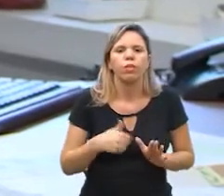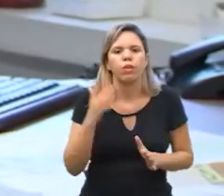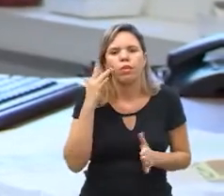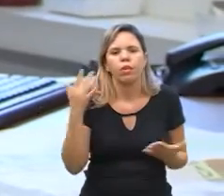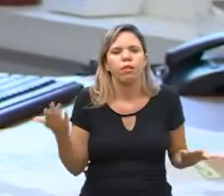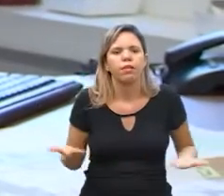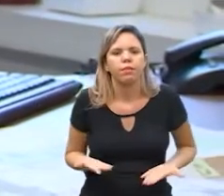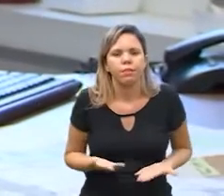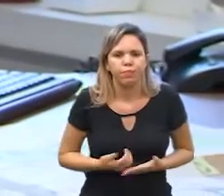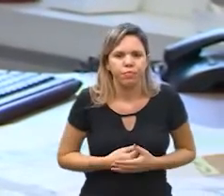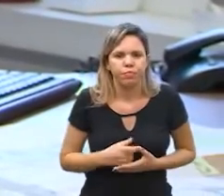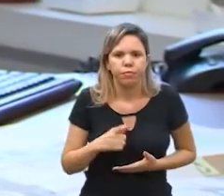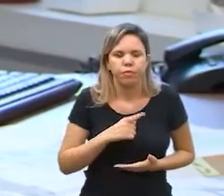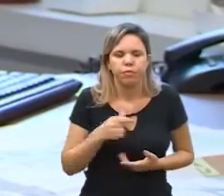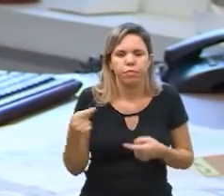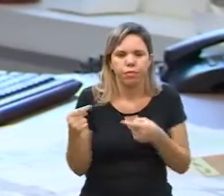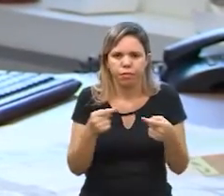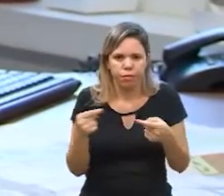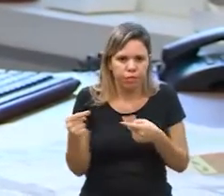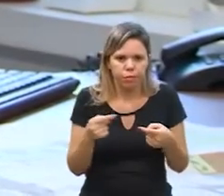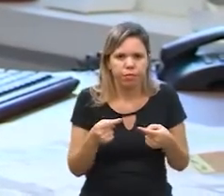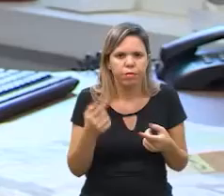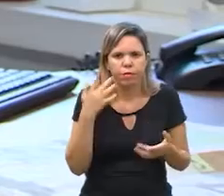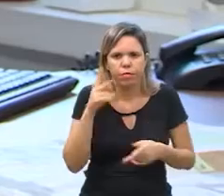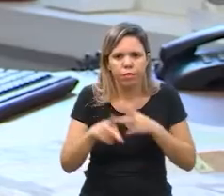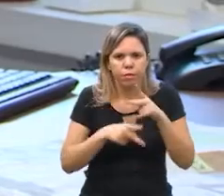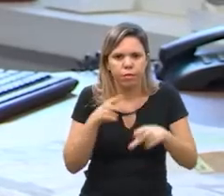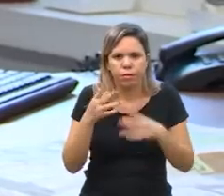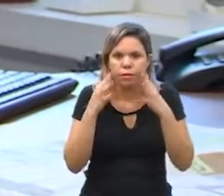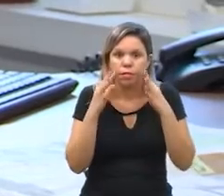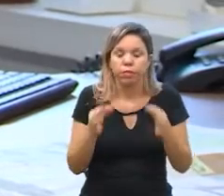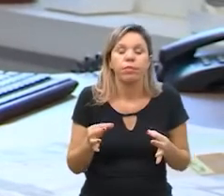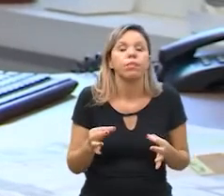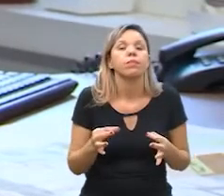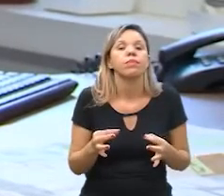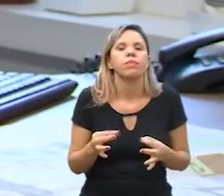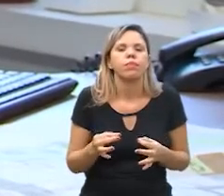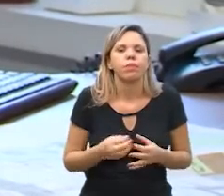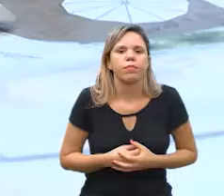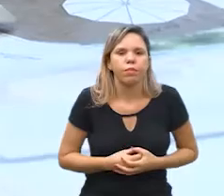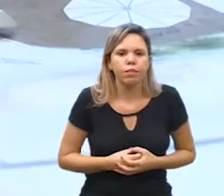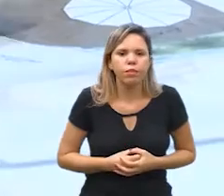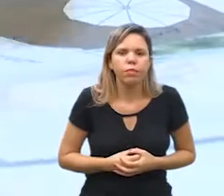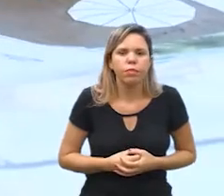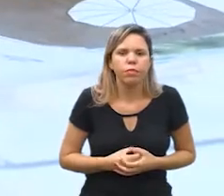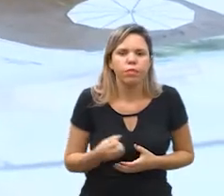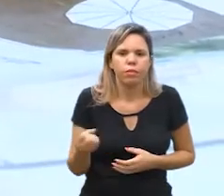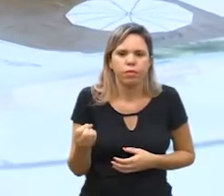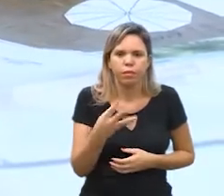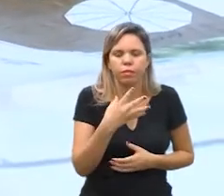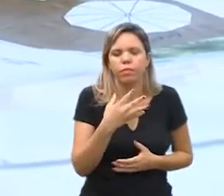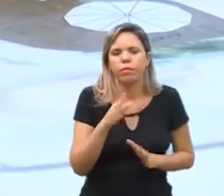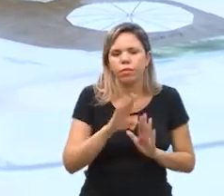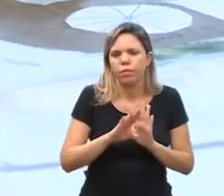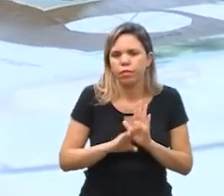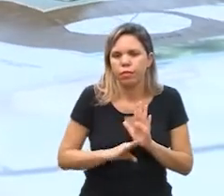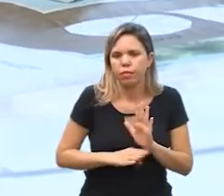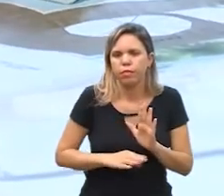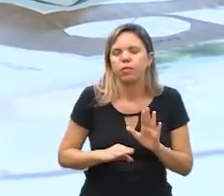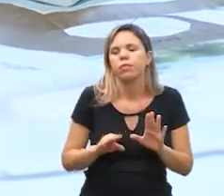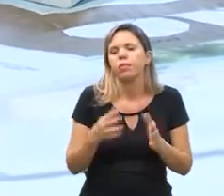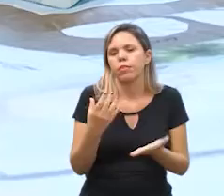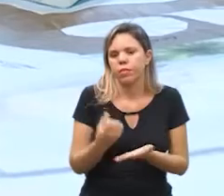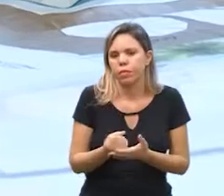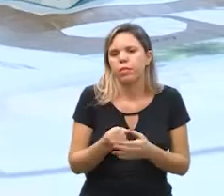acho que hoje existe muita concorrência, então as pessoas têm que estar antenadas com os novos programas, com os novos